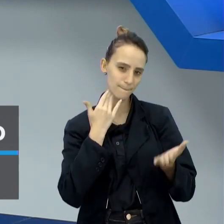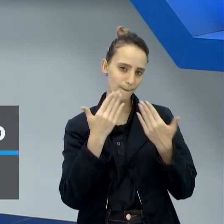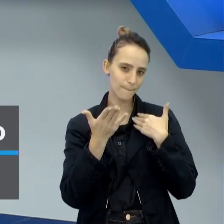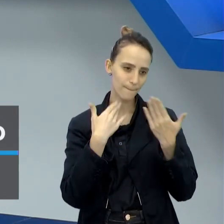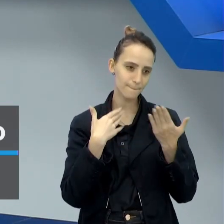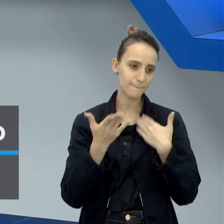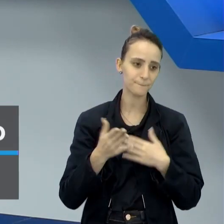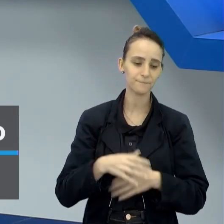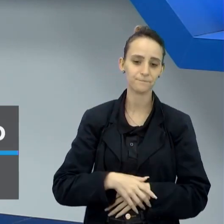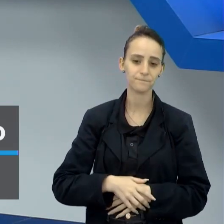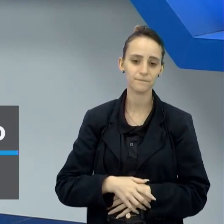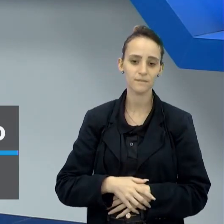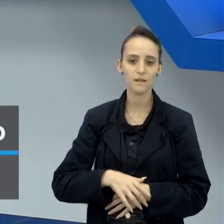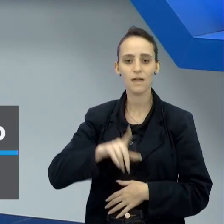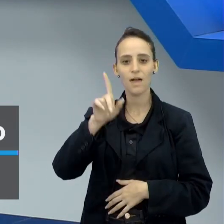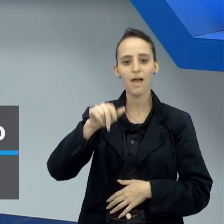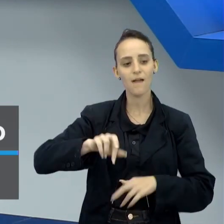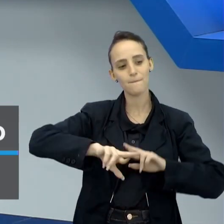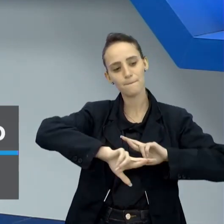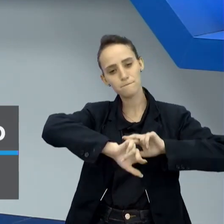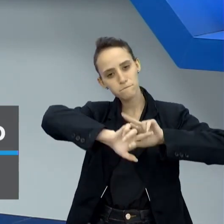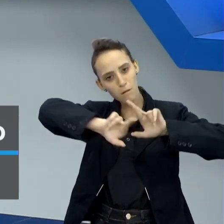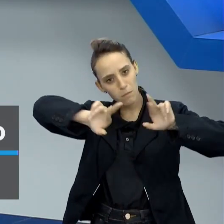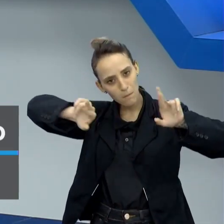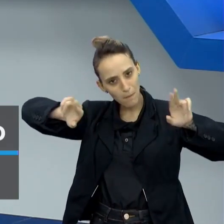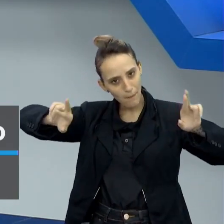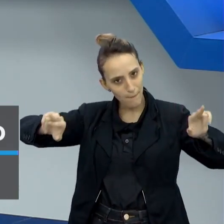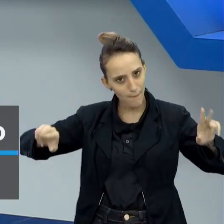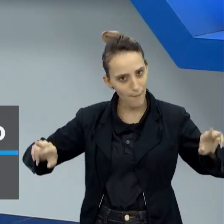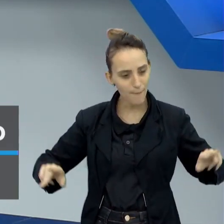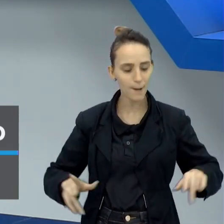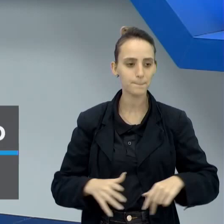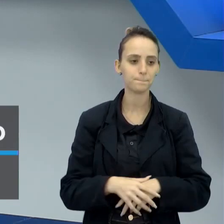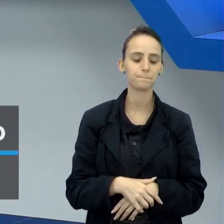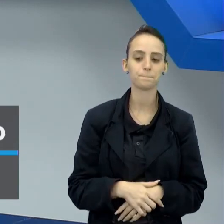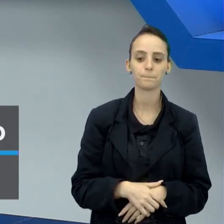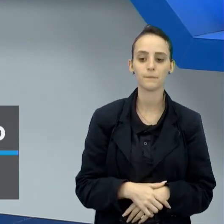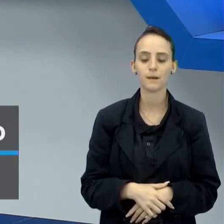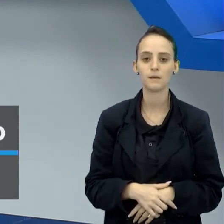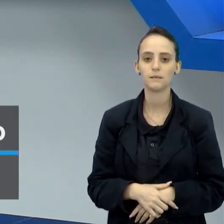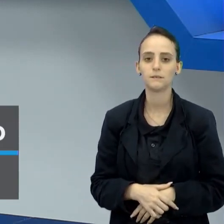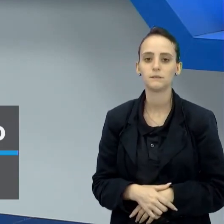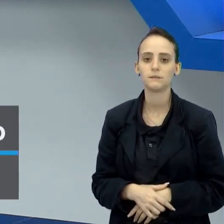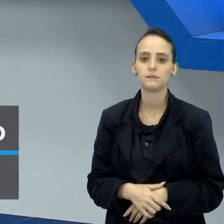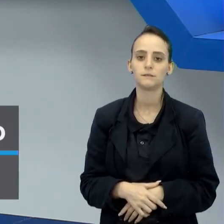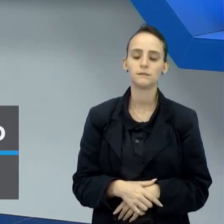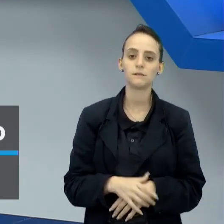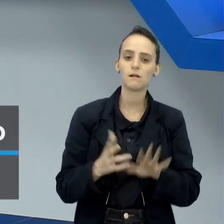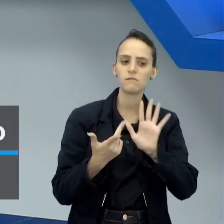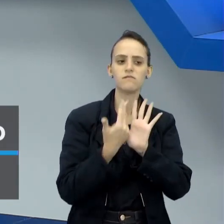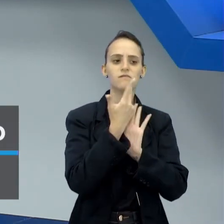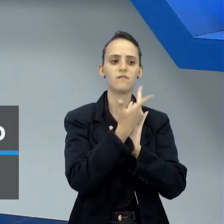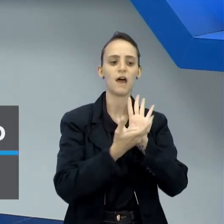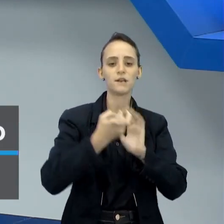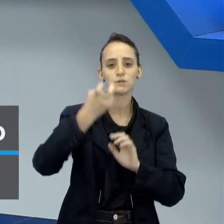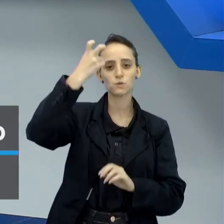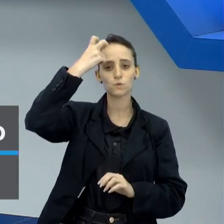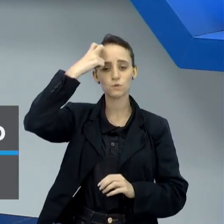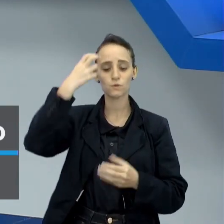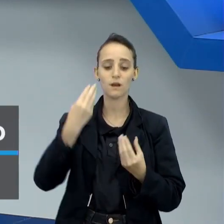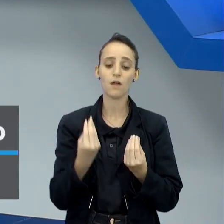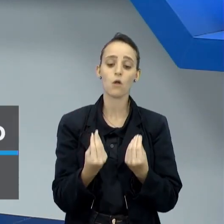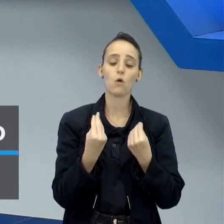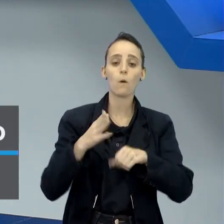aqui, ela é diversa, ela é plural, né? E essa pluralidade, ela é construída pela